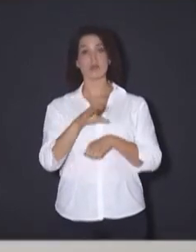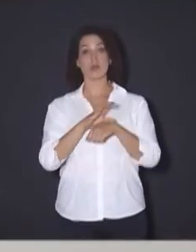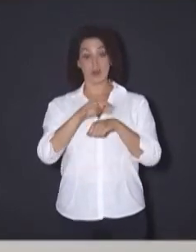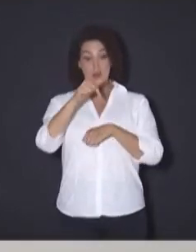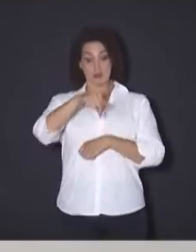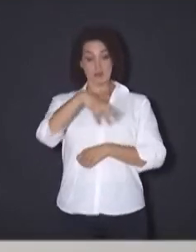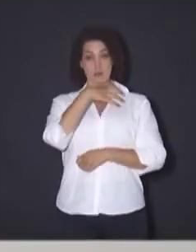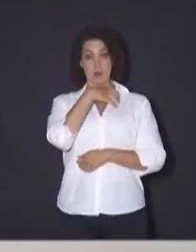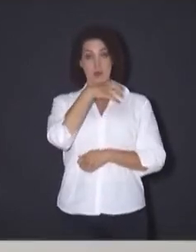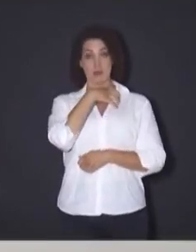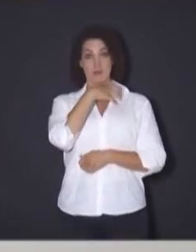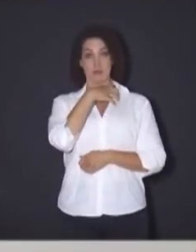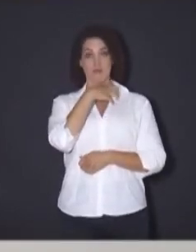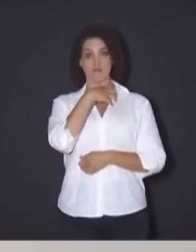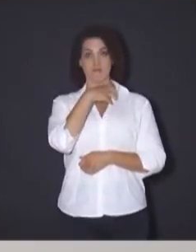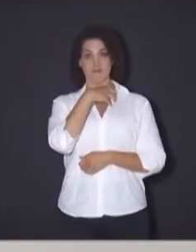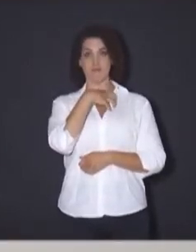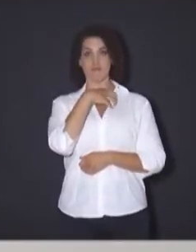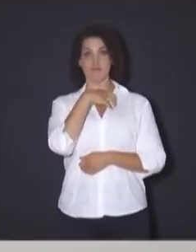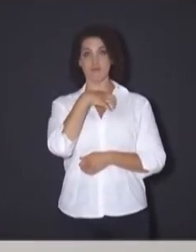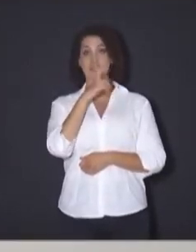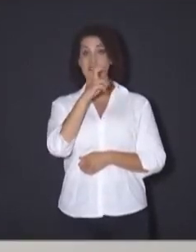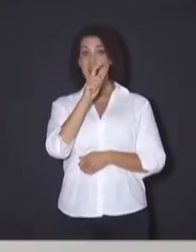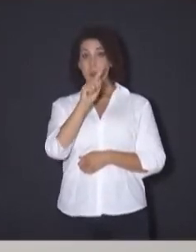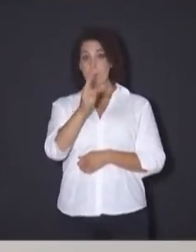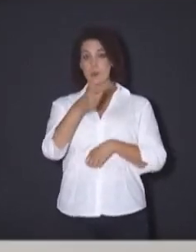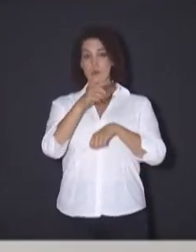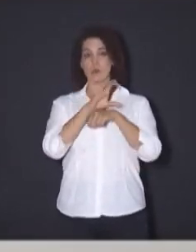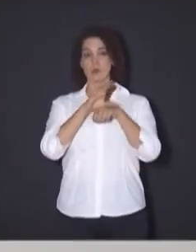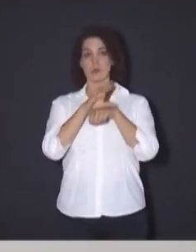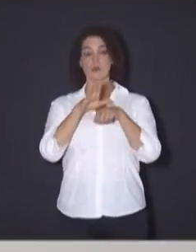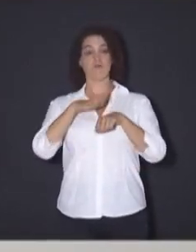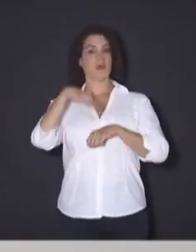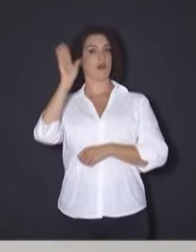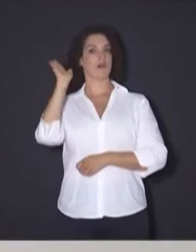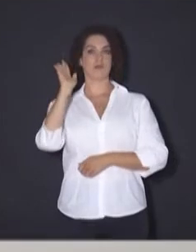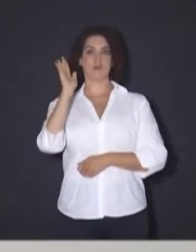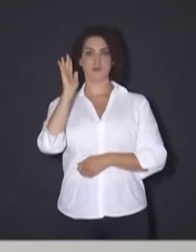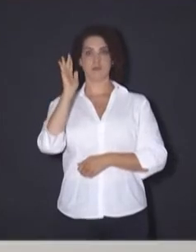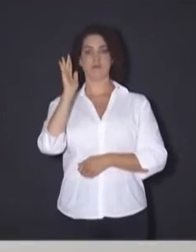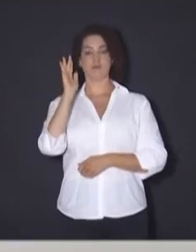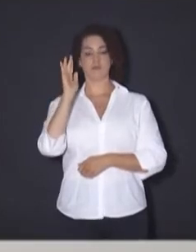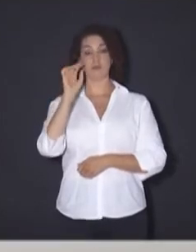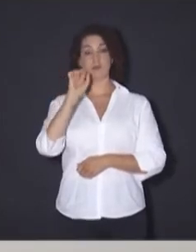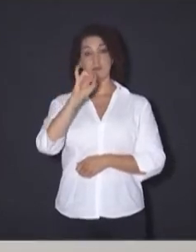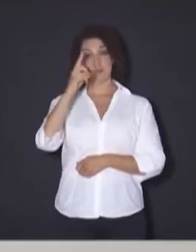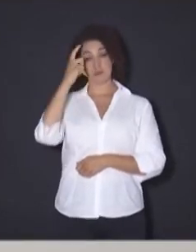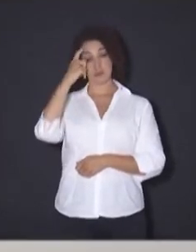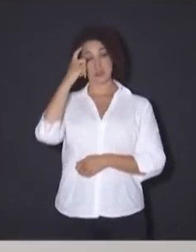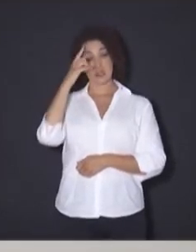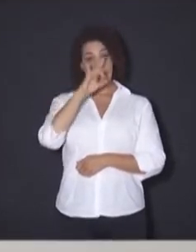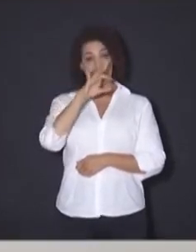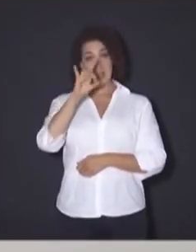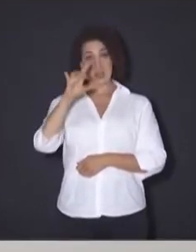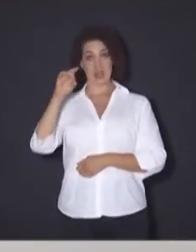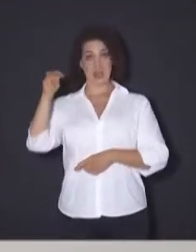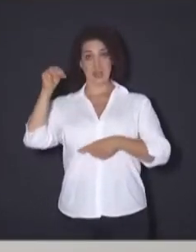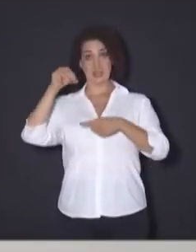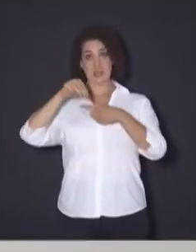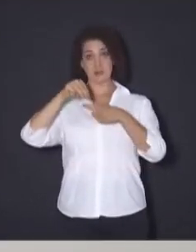bahia nós temos mais de cinco mil conselhos se nós pensarmos que cada município tem em média